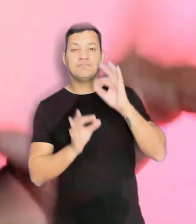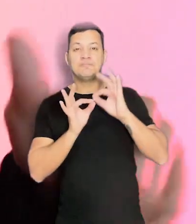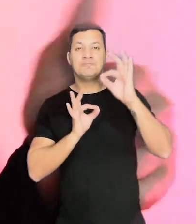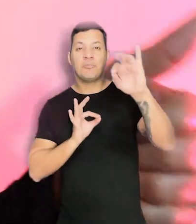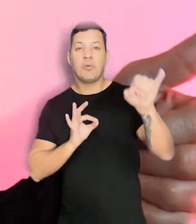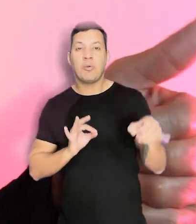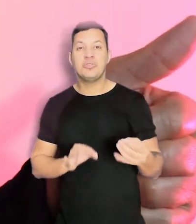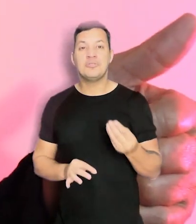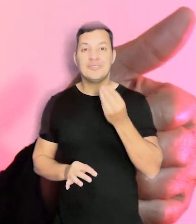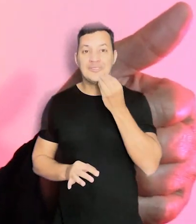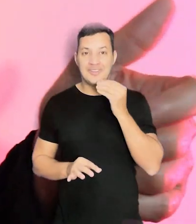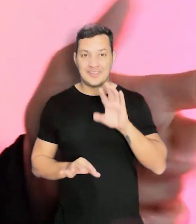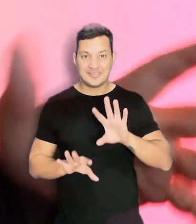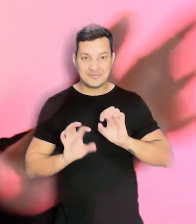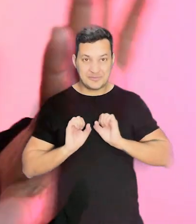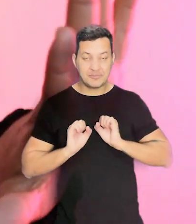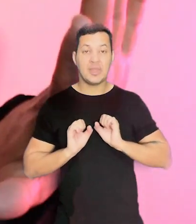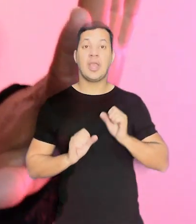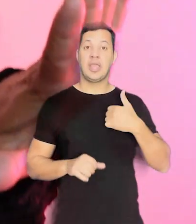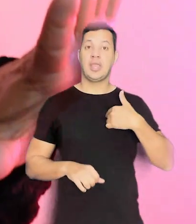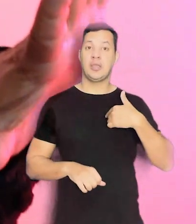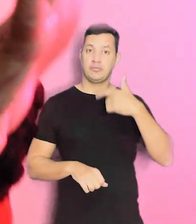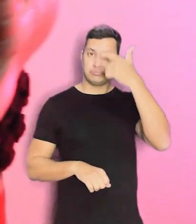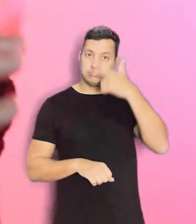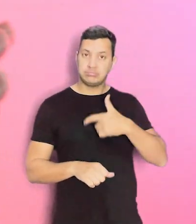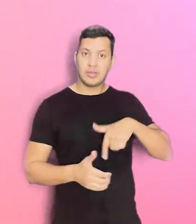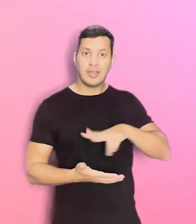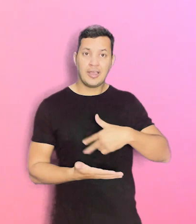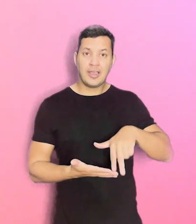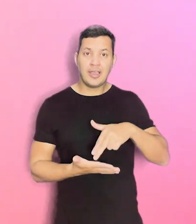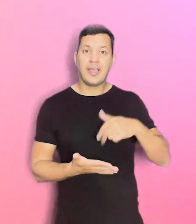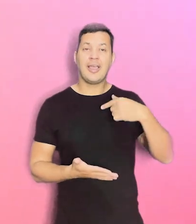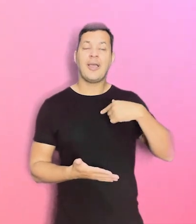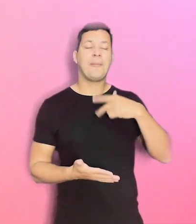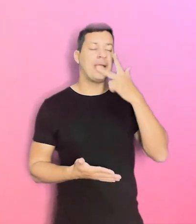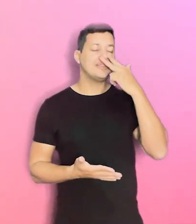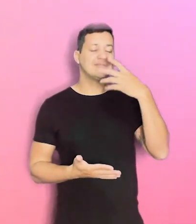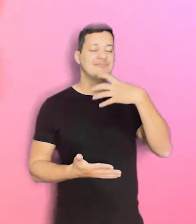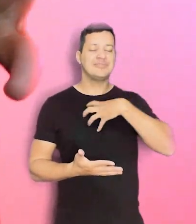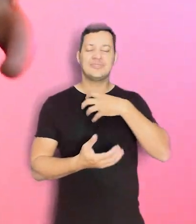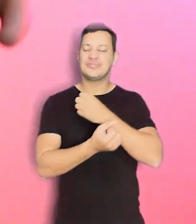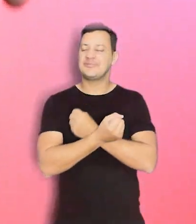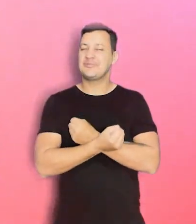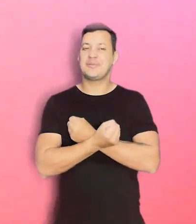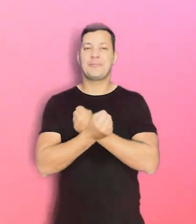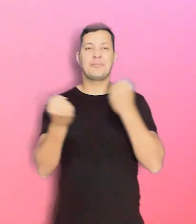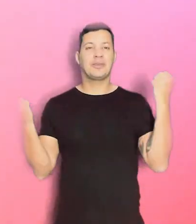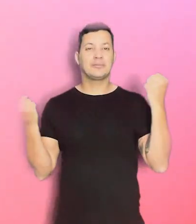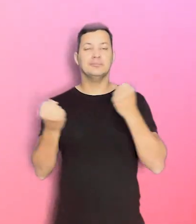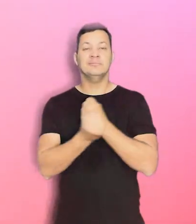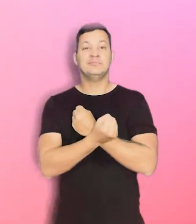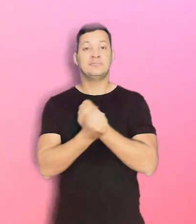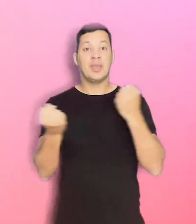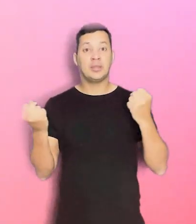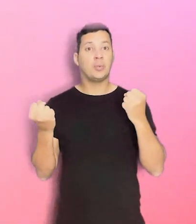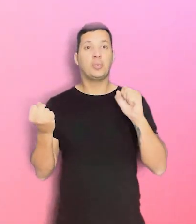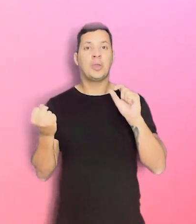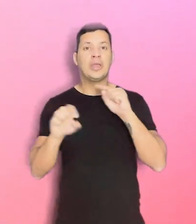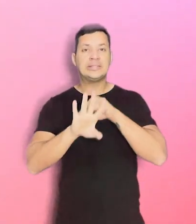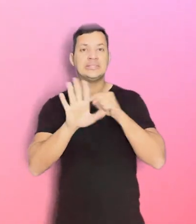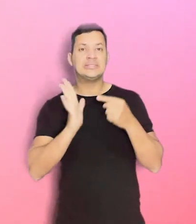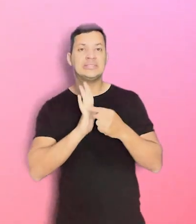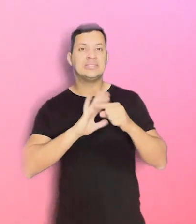Quando eu danço, eu realmente me liberto de todas as amarras